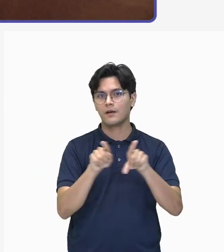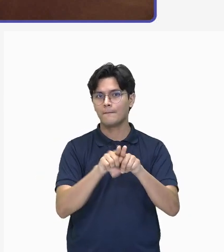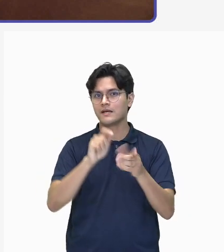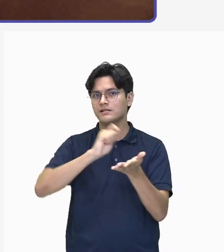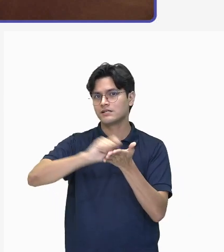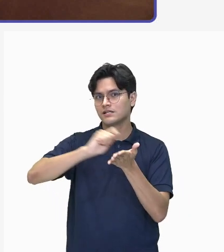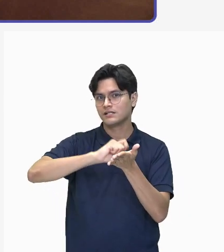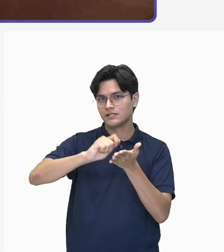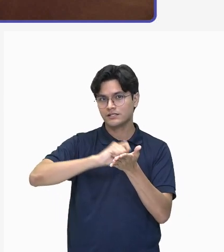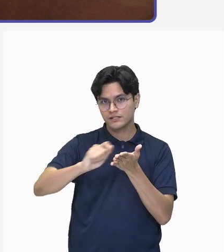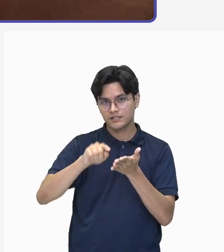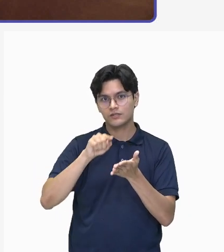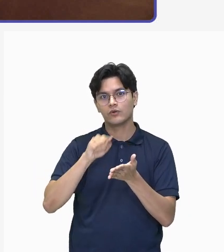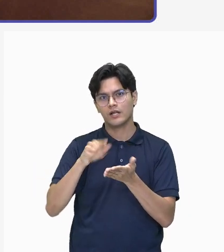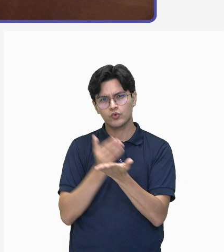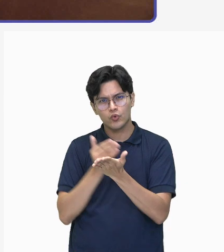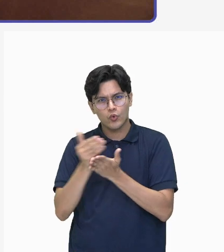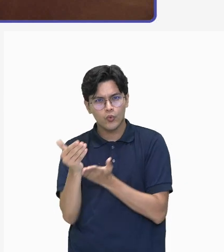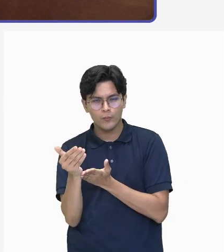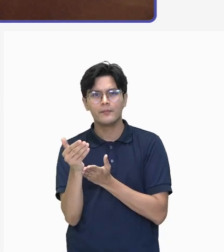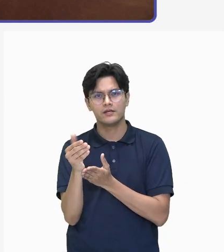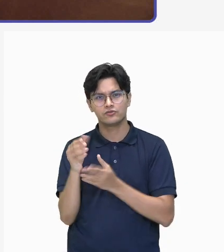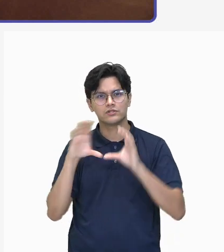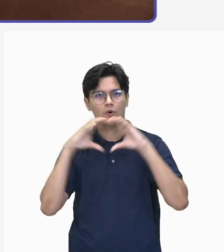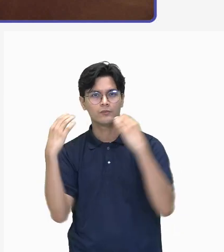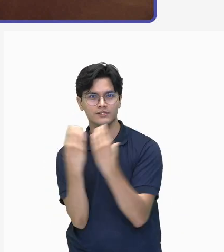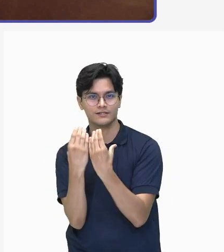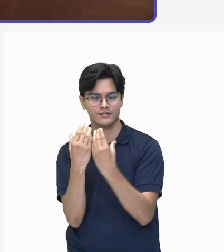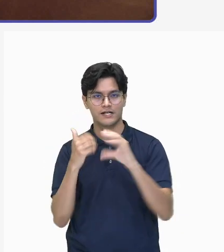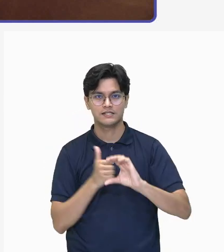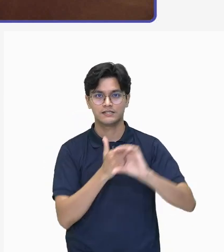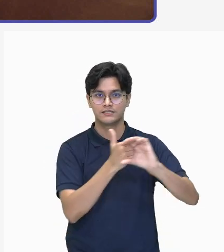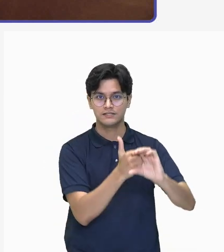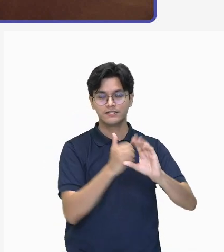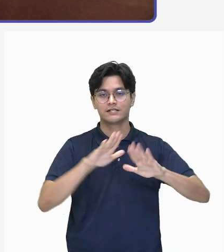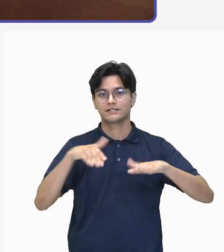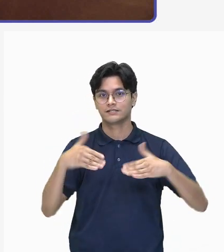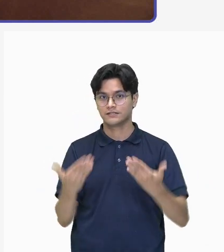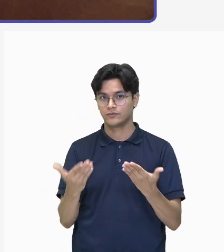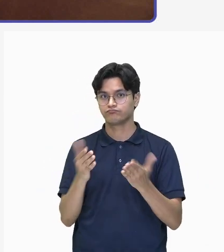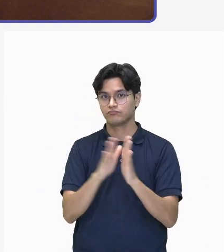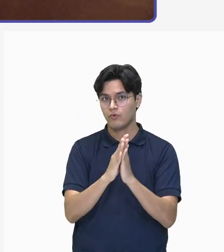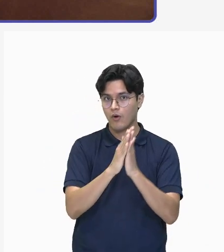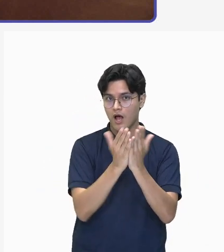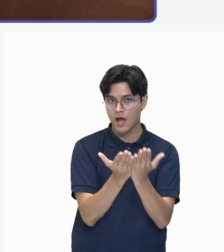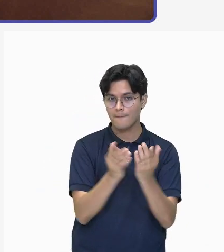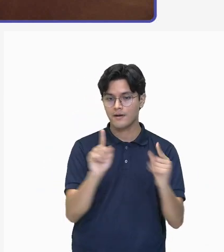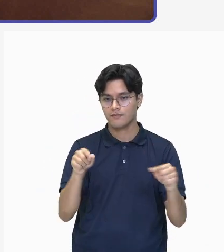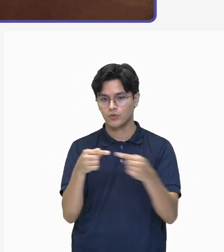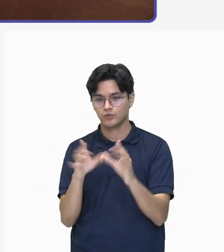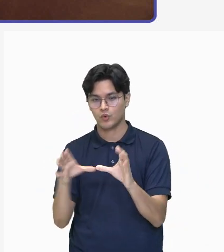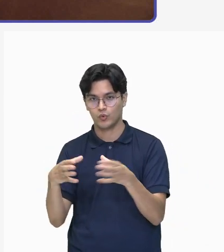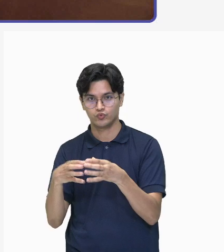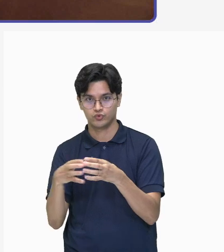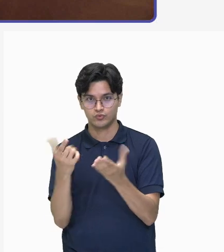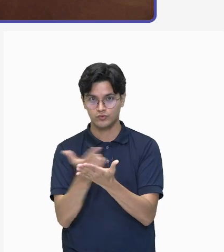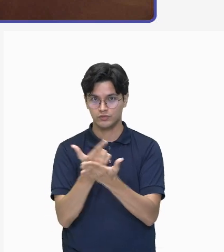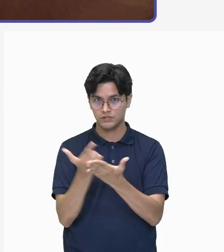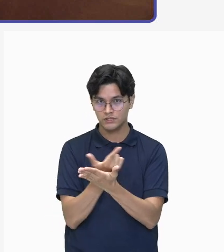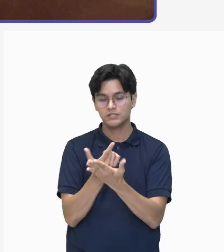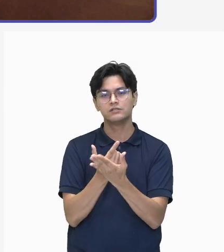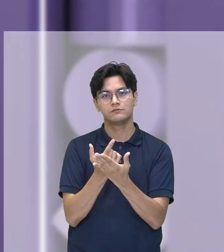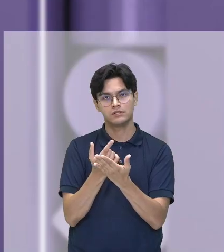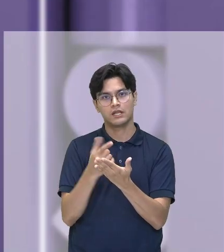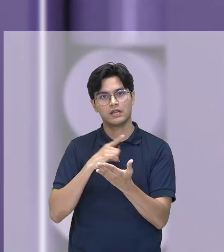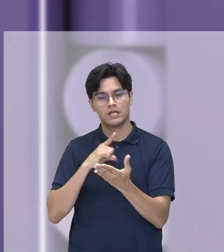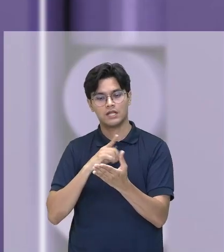primeiras comunidades cristãs, né? Então, a Bíblia é esse conjunto de livros, tanto